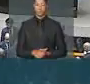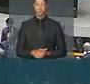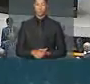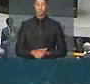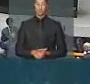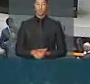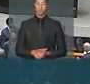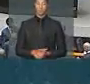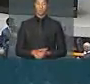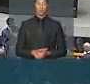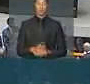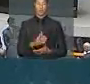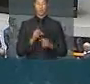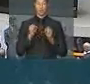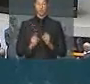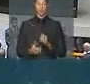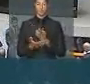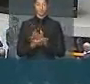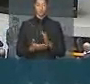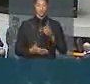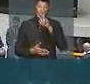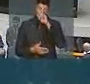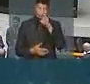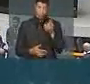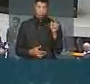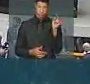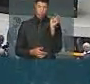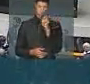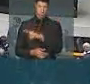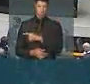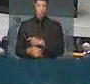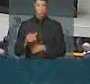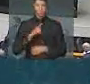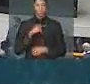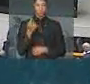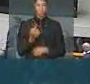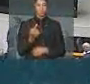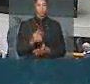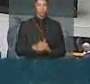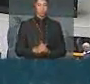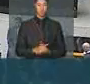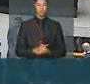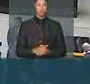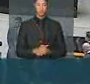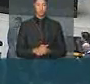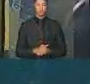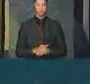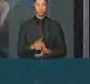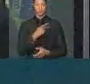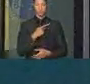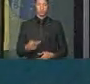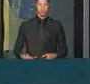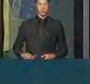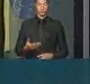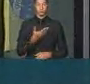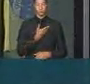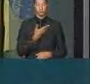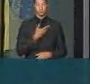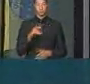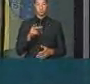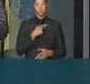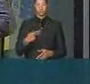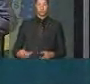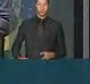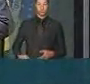vossa excelência pode iniciar a ordem do dia com posição que tem um senhor presidente colegas parlamentares senhor